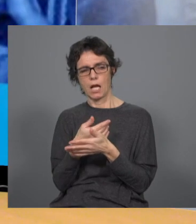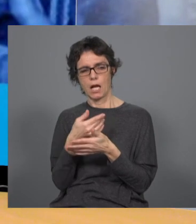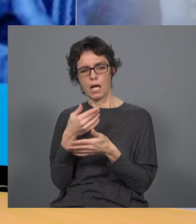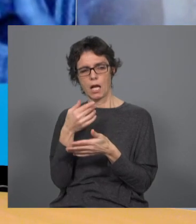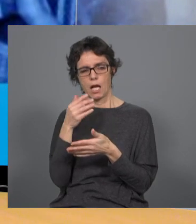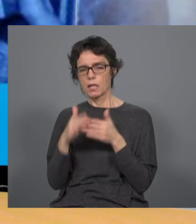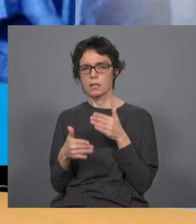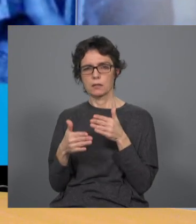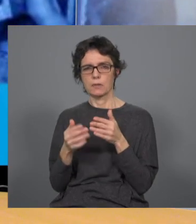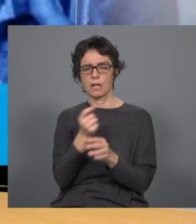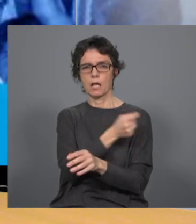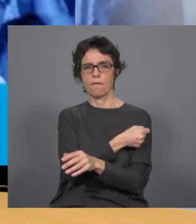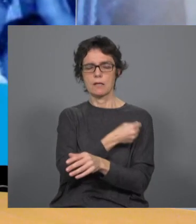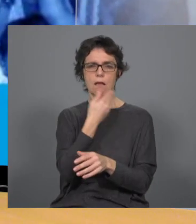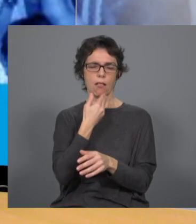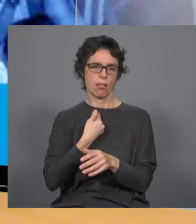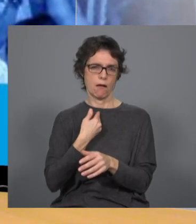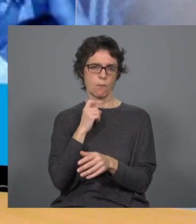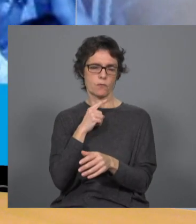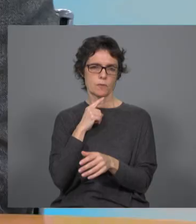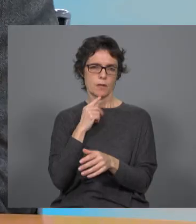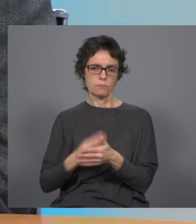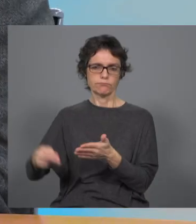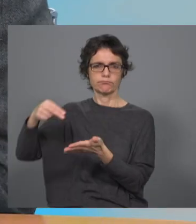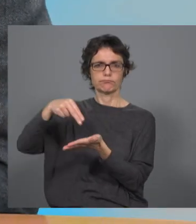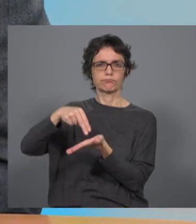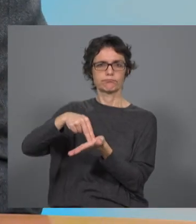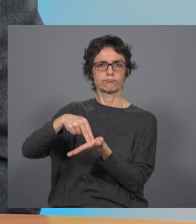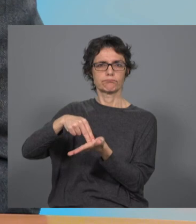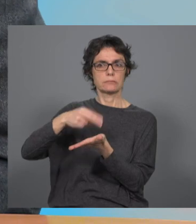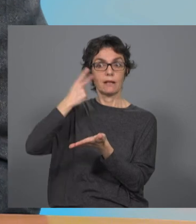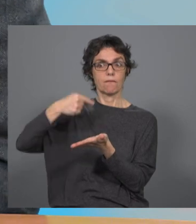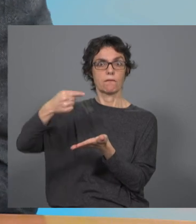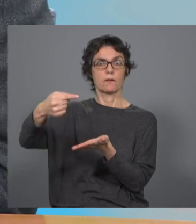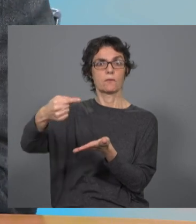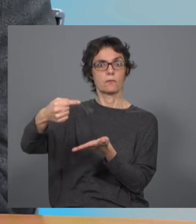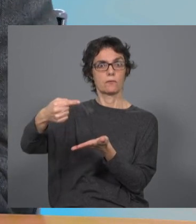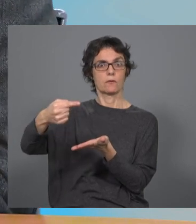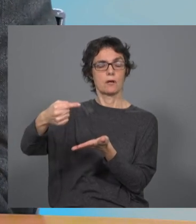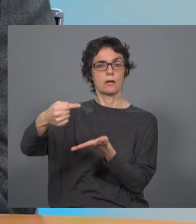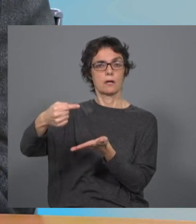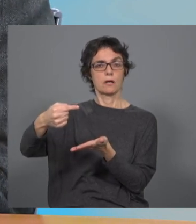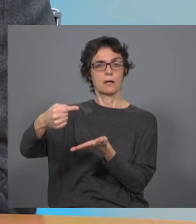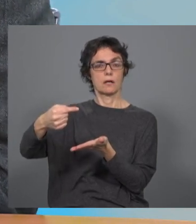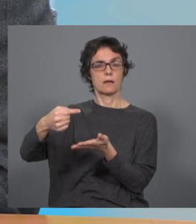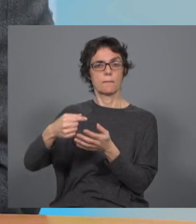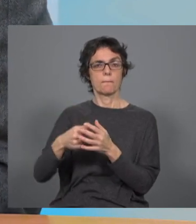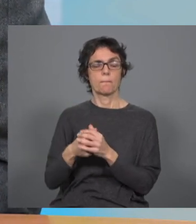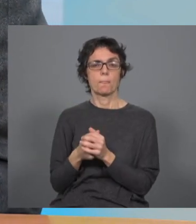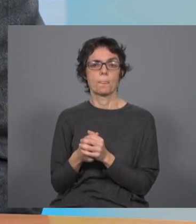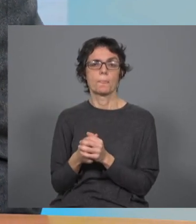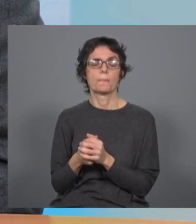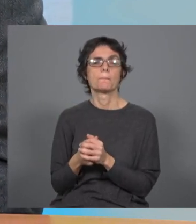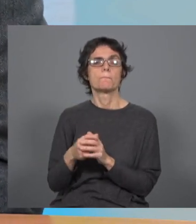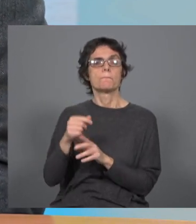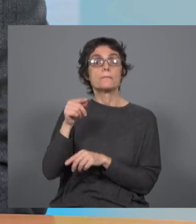do que foi é muito construtiva e muito pedagógica. Pelo contrário, eu acho que o caminho é exatamente voltar àquilo